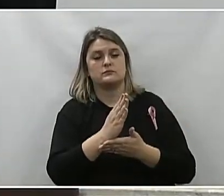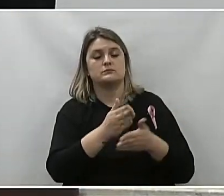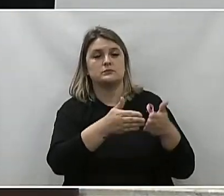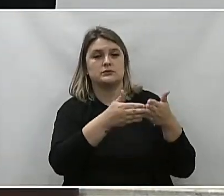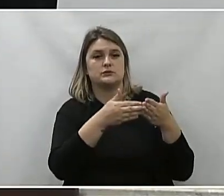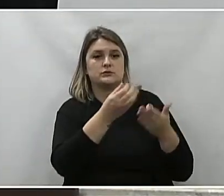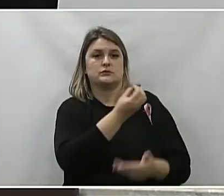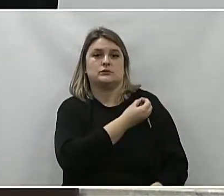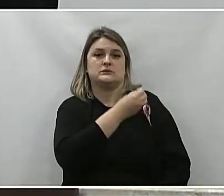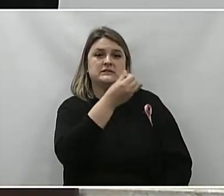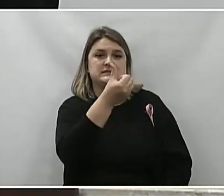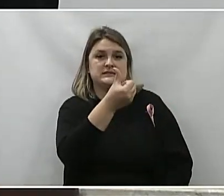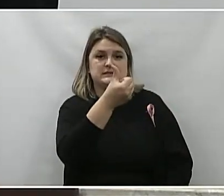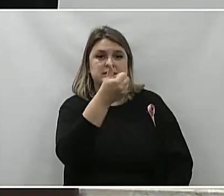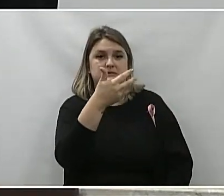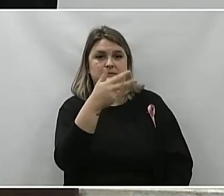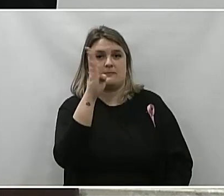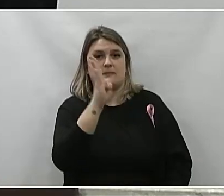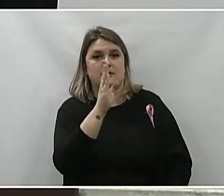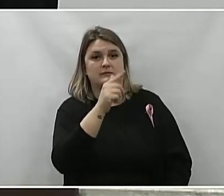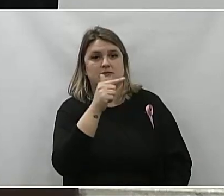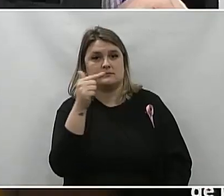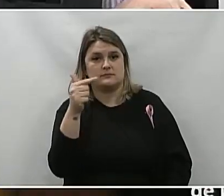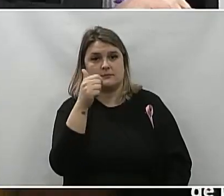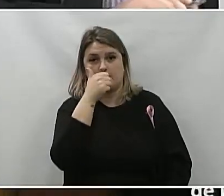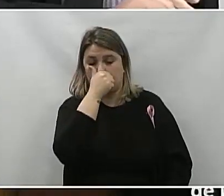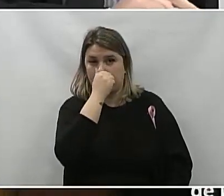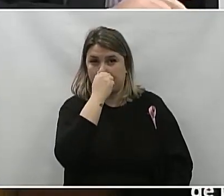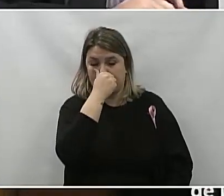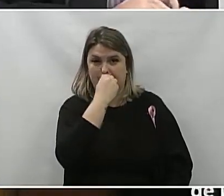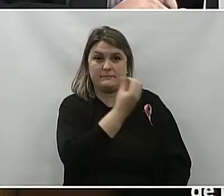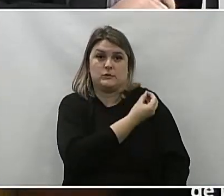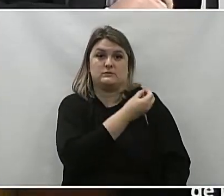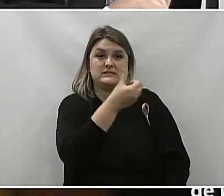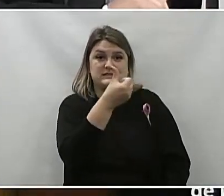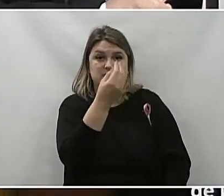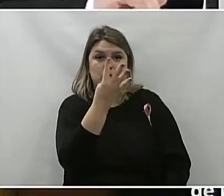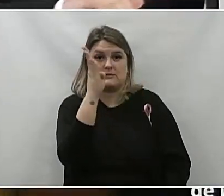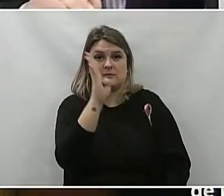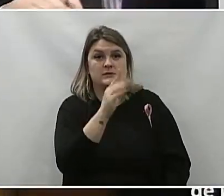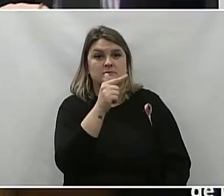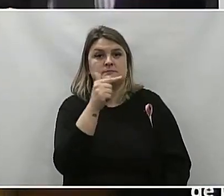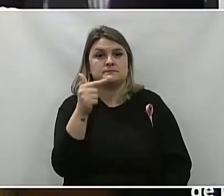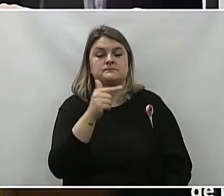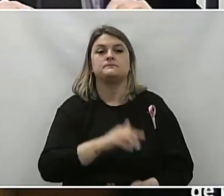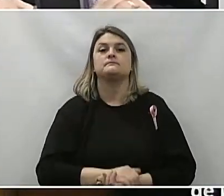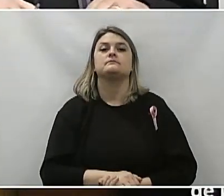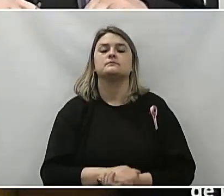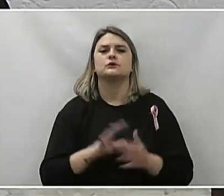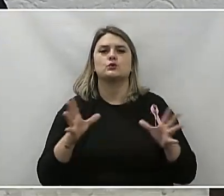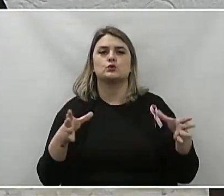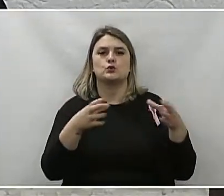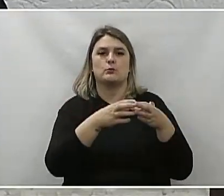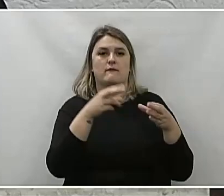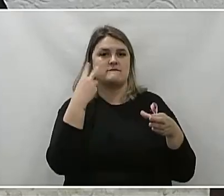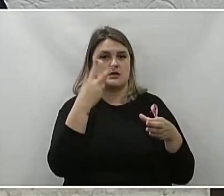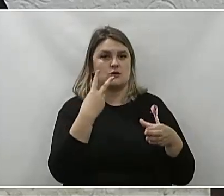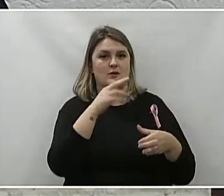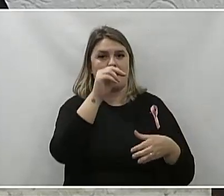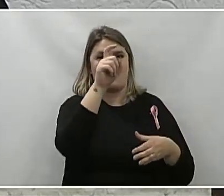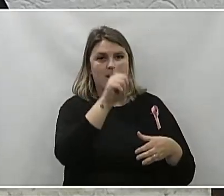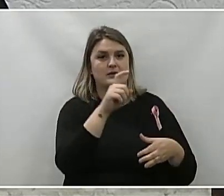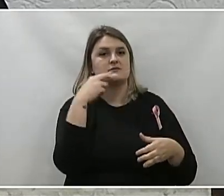requerimento de número 63 de 2022 número 64 de 2022 dois vereadores Alex